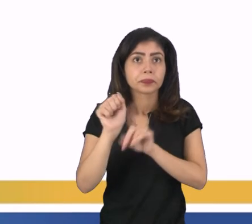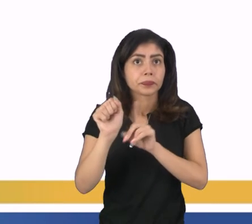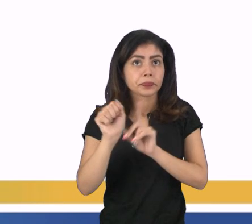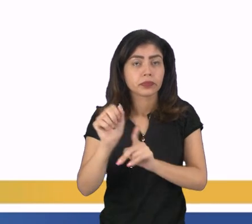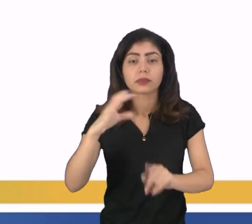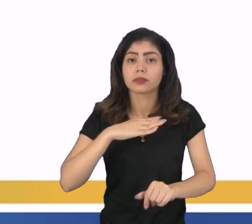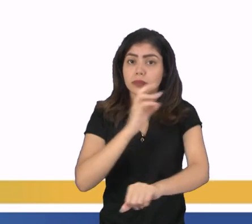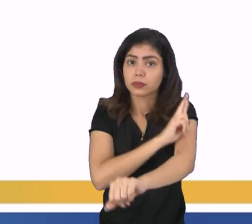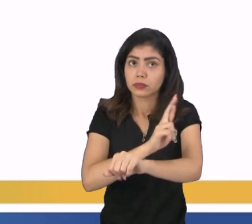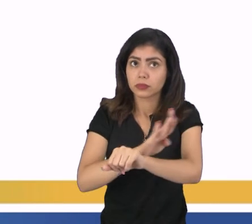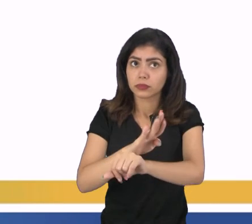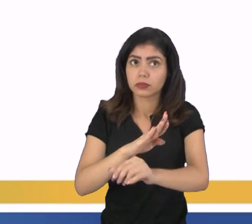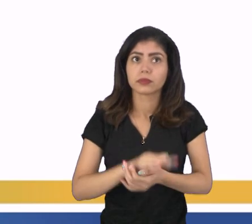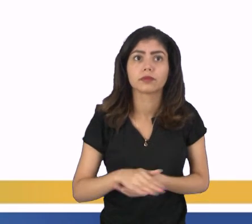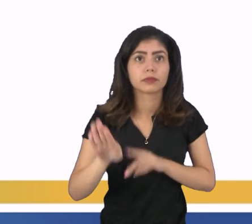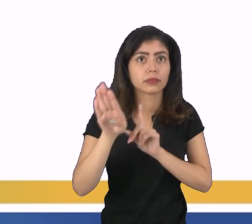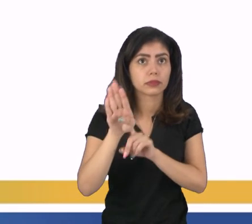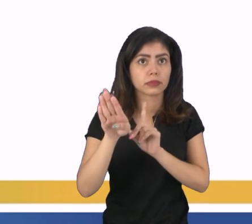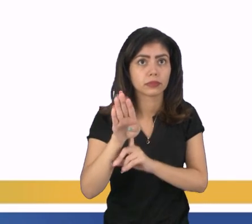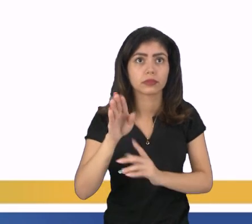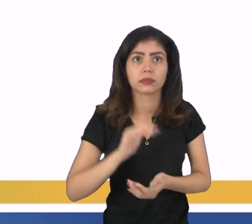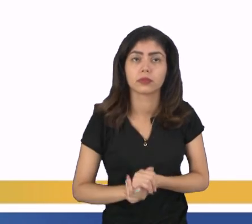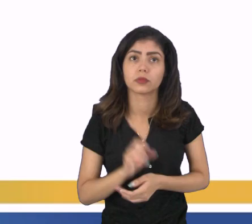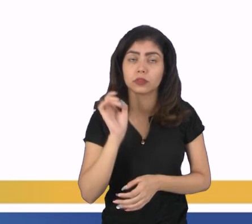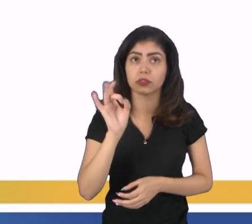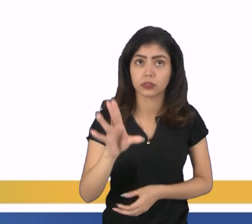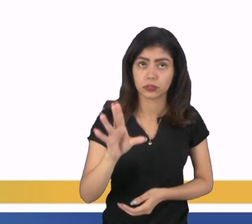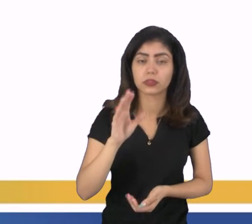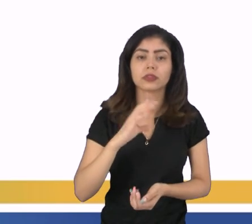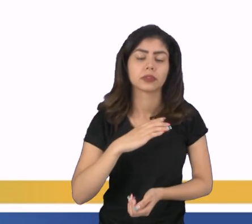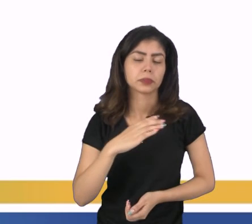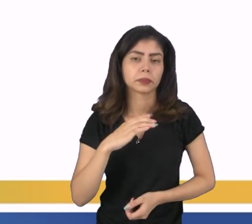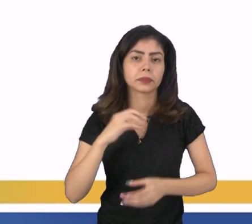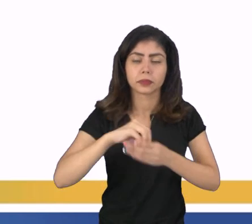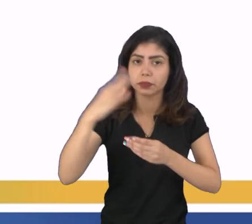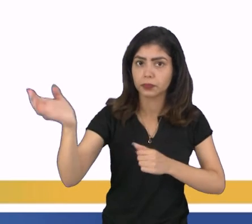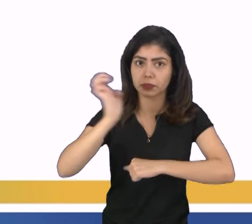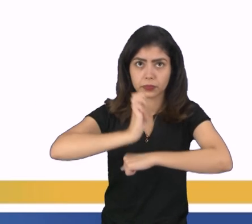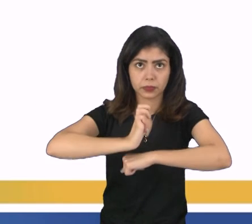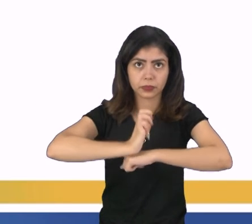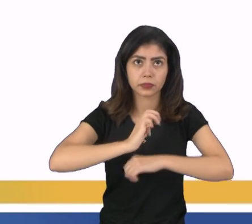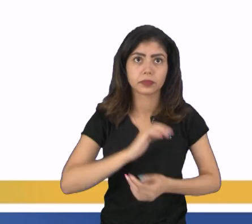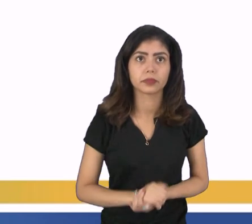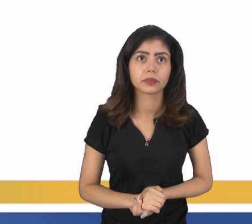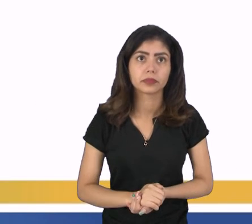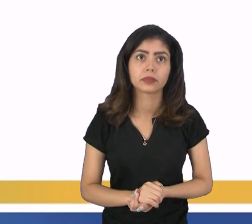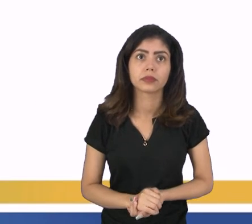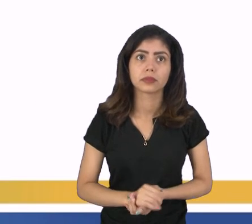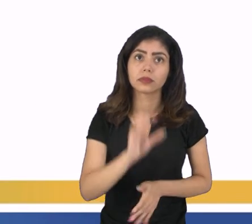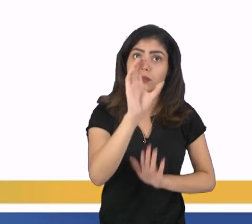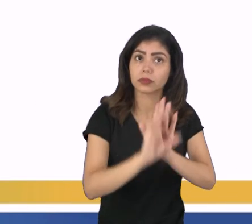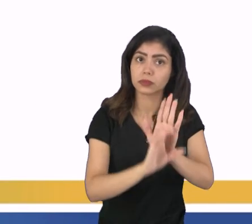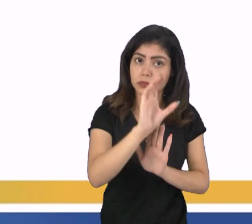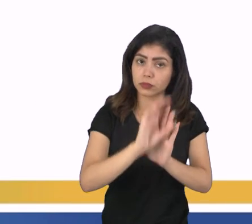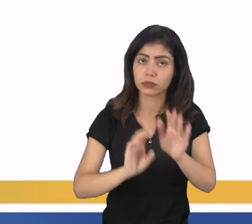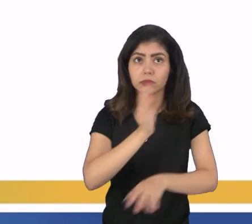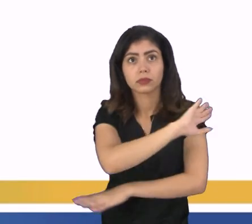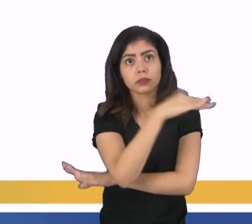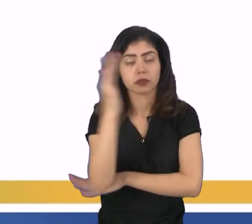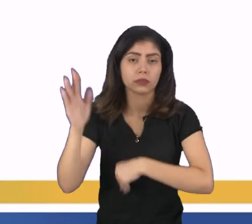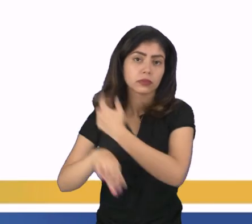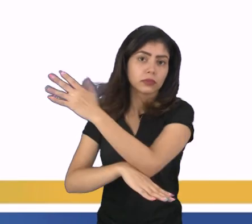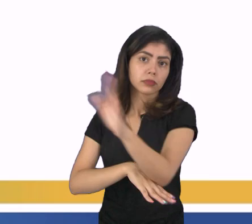A, apenas a cidade de Rio Branco. Letra B, apenas as cidades do interior do estado. Letra C,